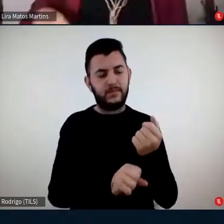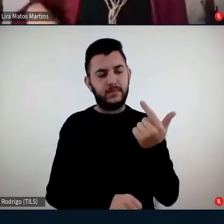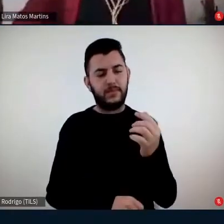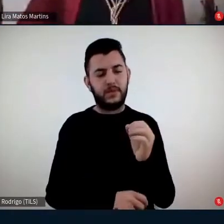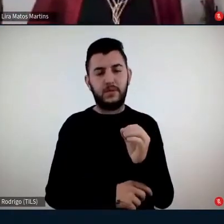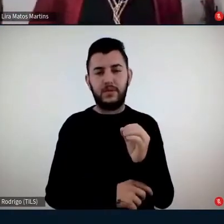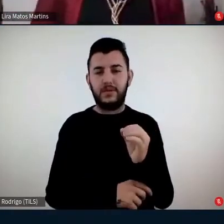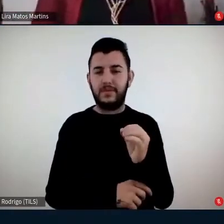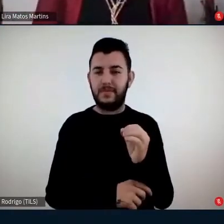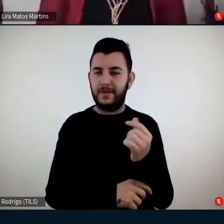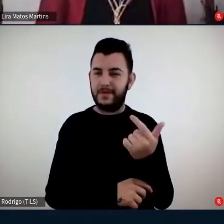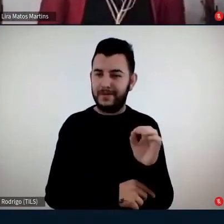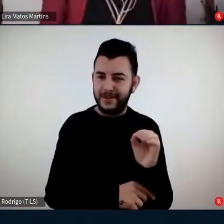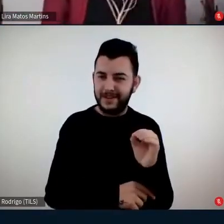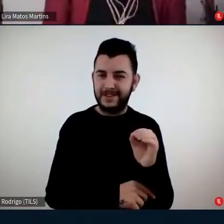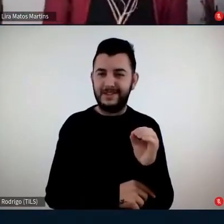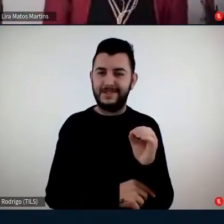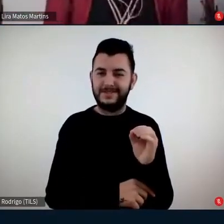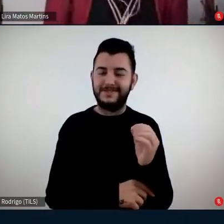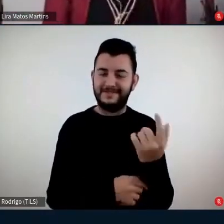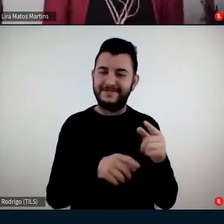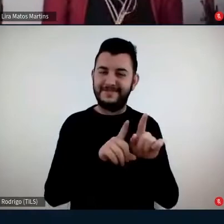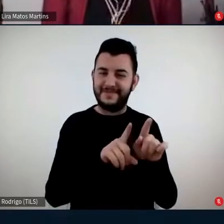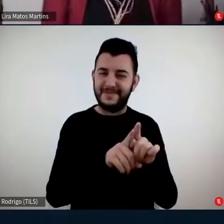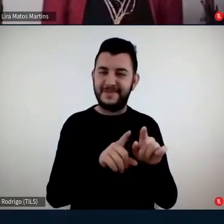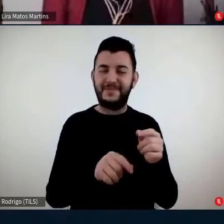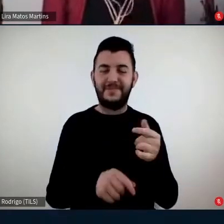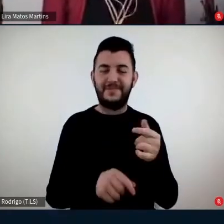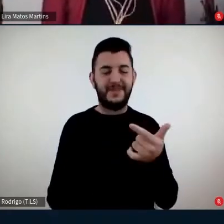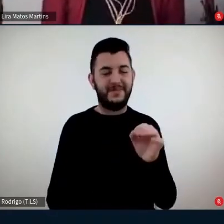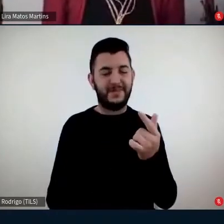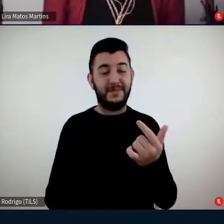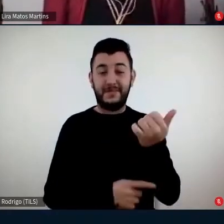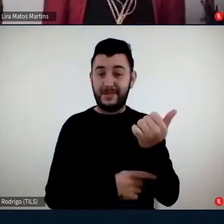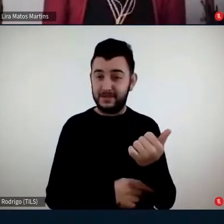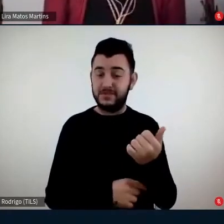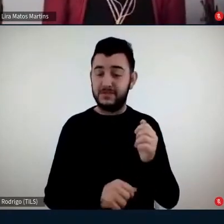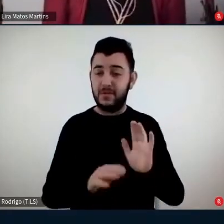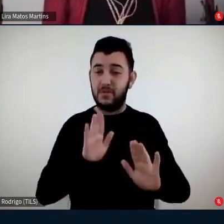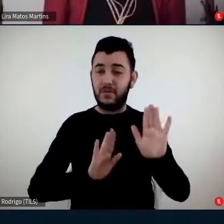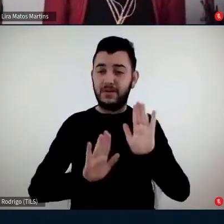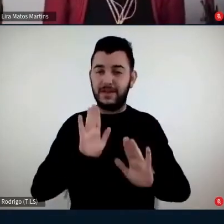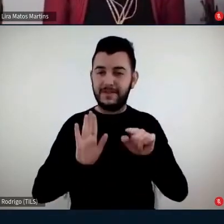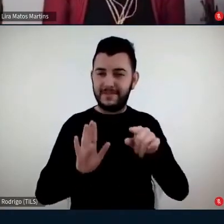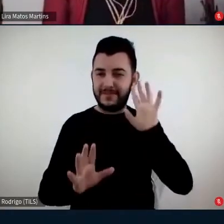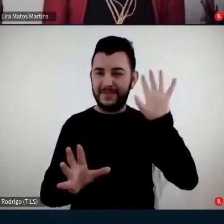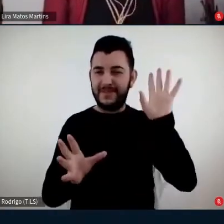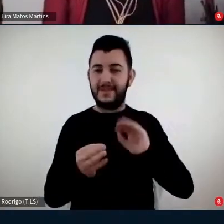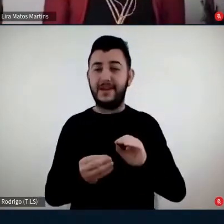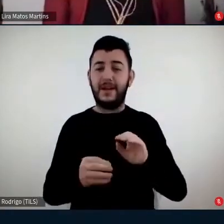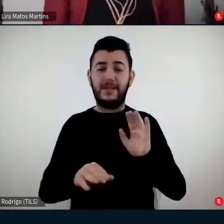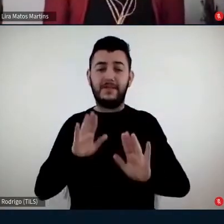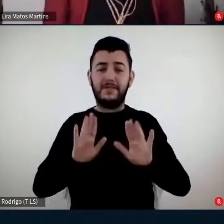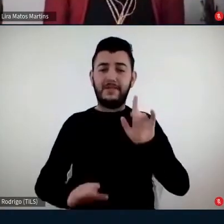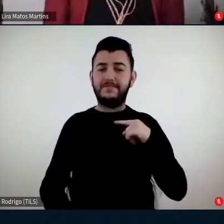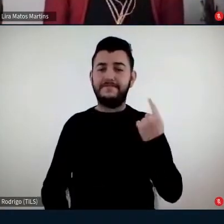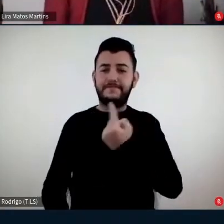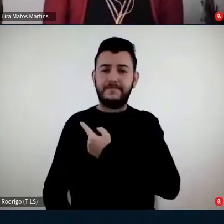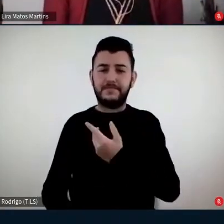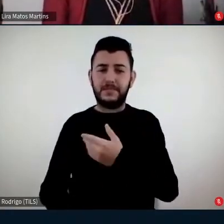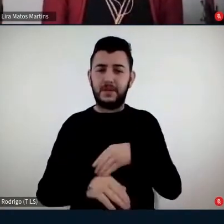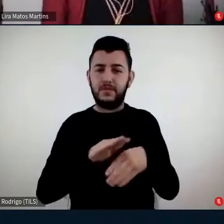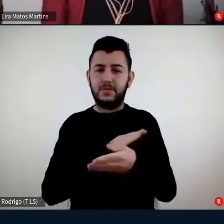Eu sei que você entende isso e que às vezes a gente usa sem fazer